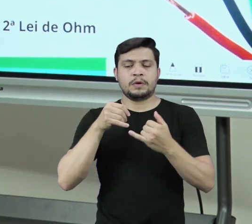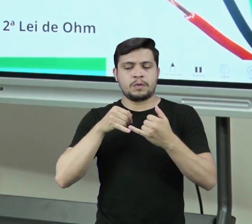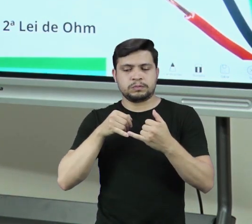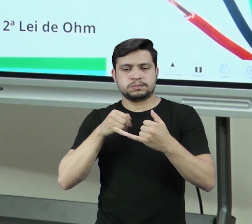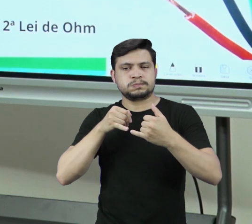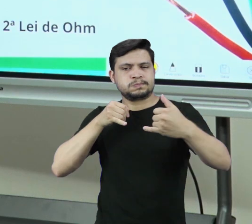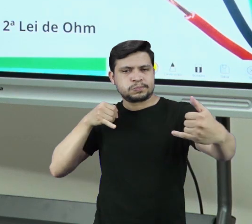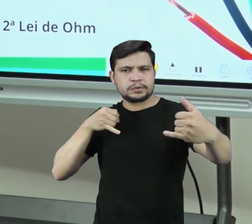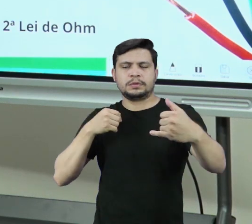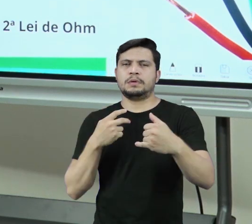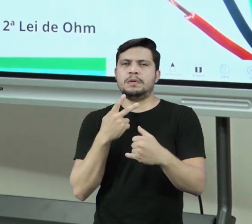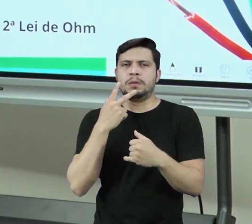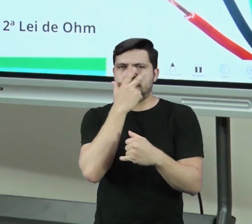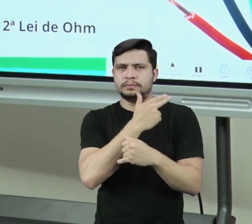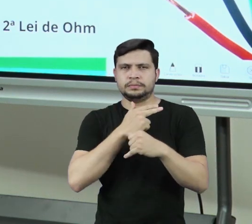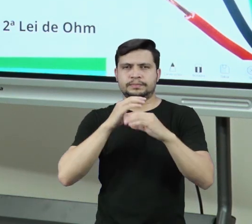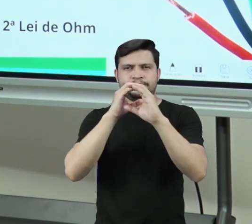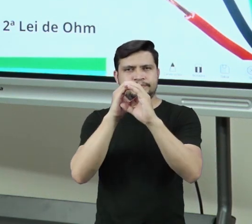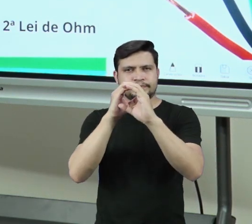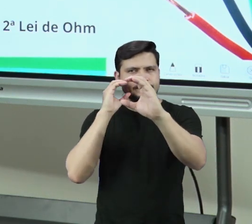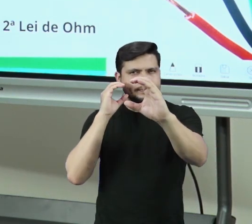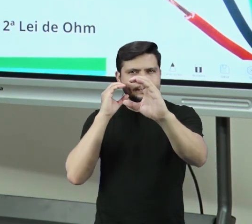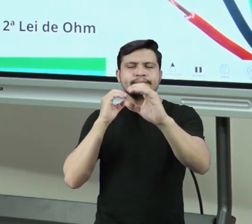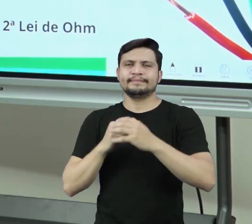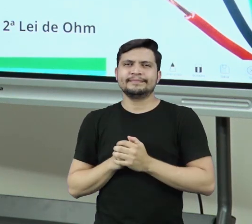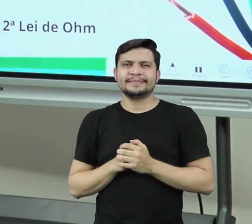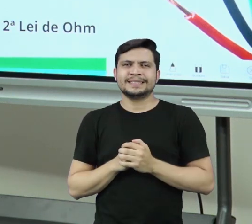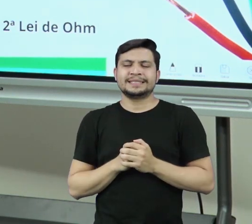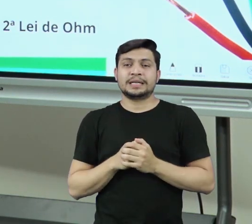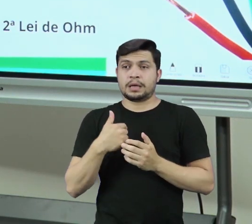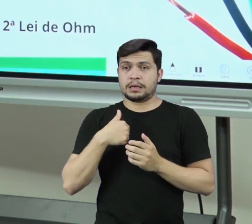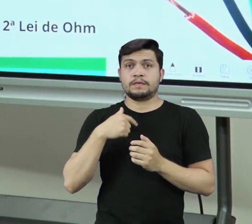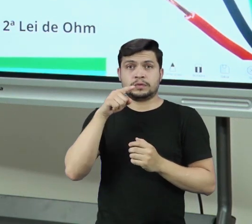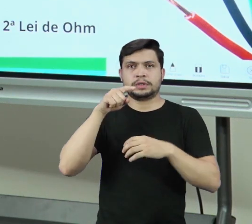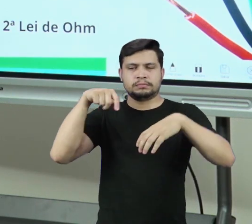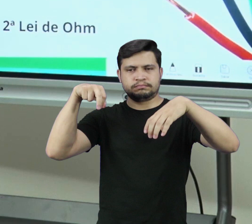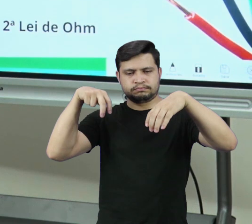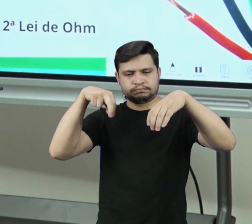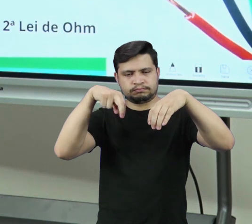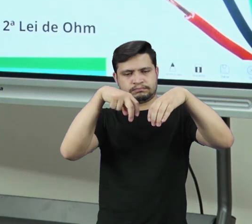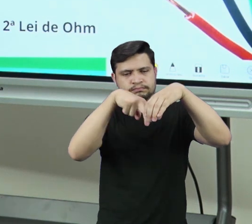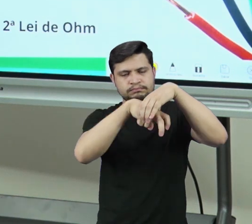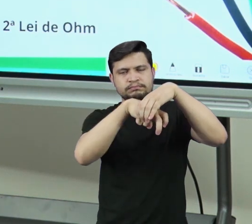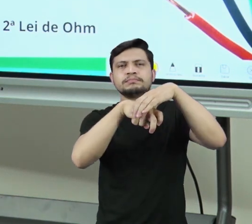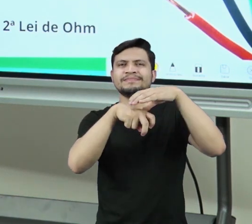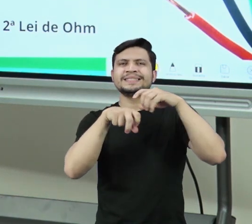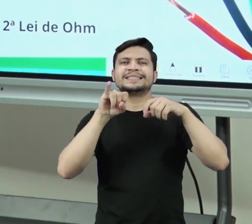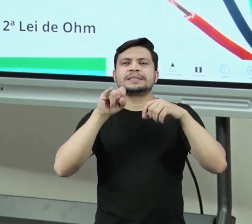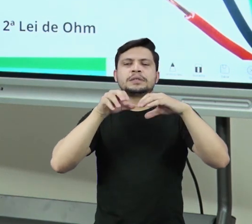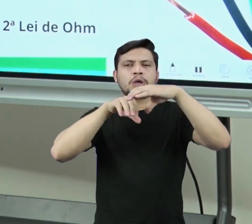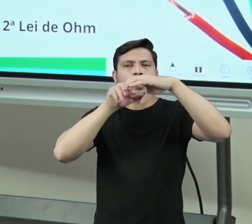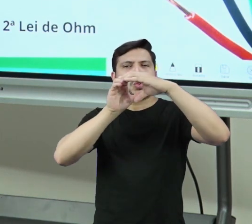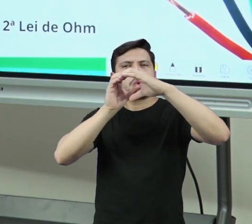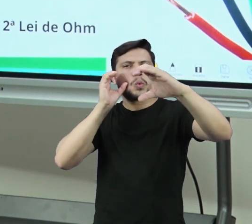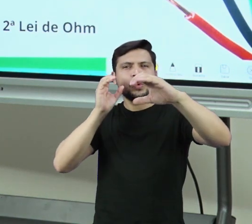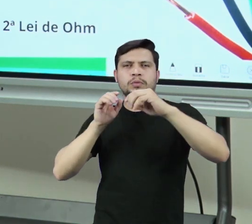um túnel. À medida que o túnel aumenta, você que está tentando se deslocar de um ponto a outro, vai encontrar uma grande maioria de obstáculos ao